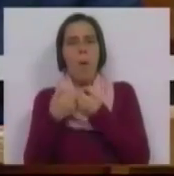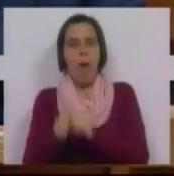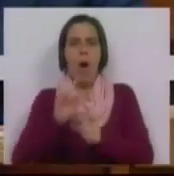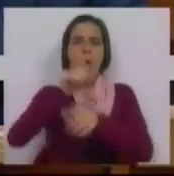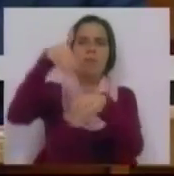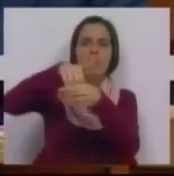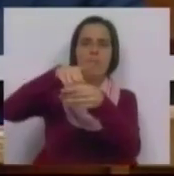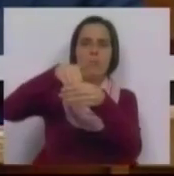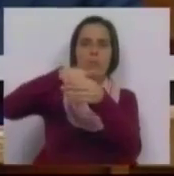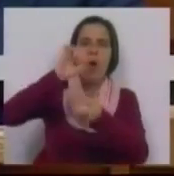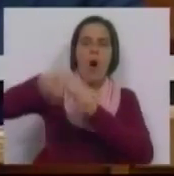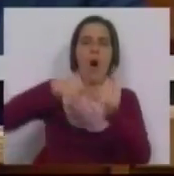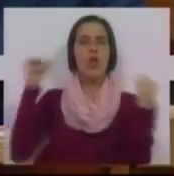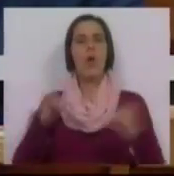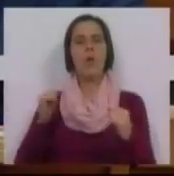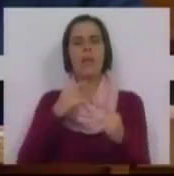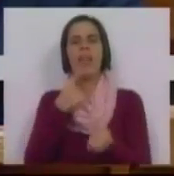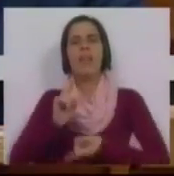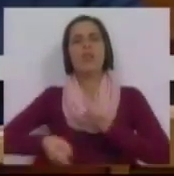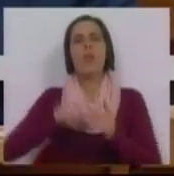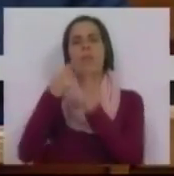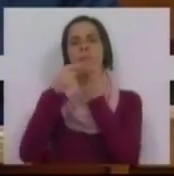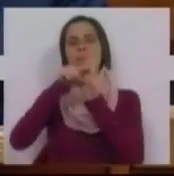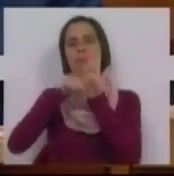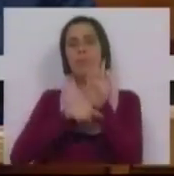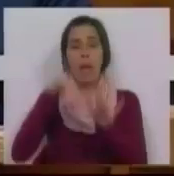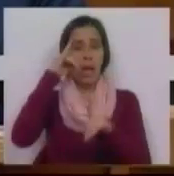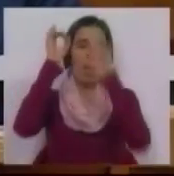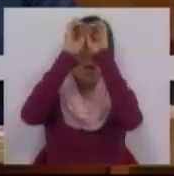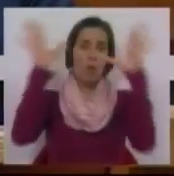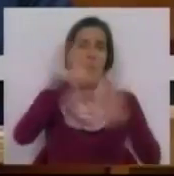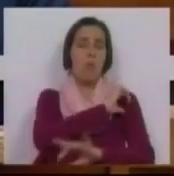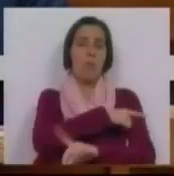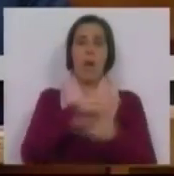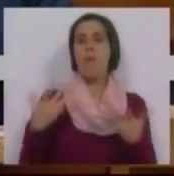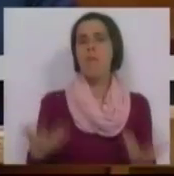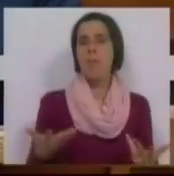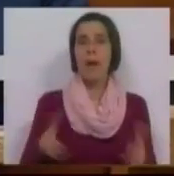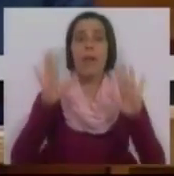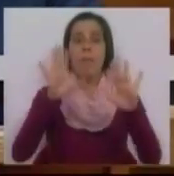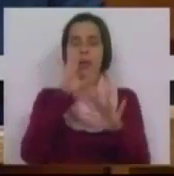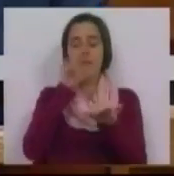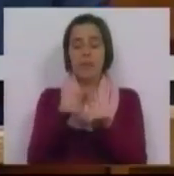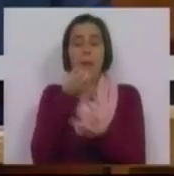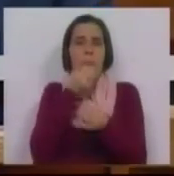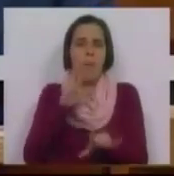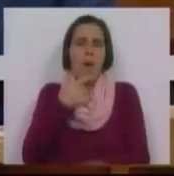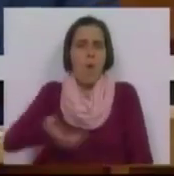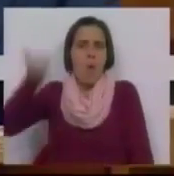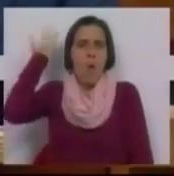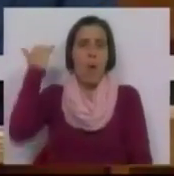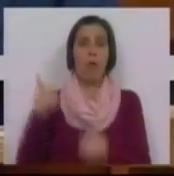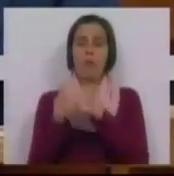sobre os quais esse suposto consenso é construído, é a ideologia do poder do momento, mesmo quando este já perdeu, há